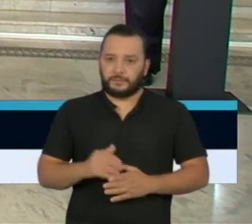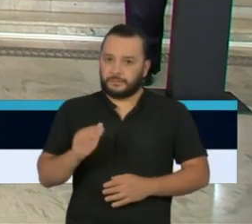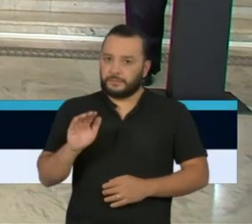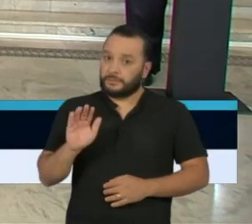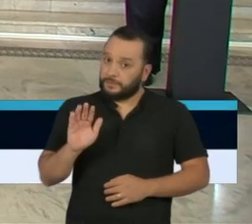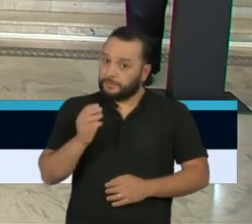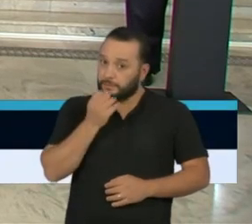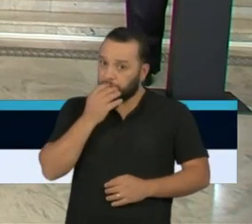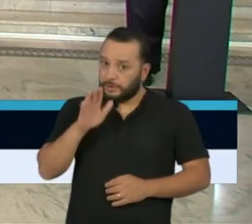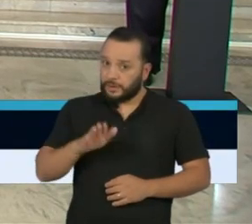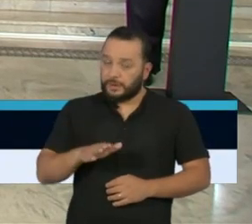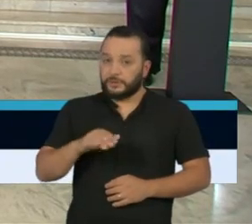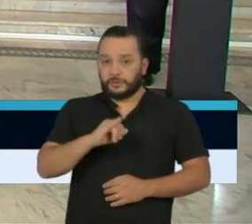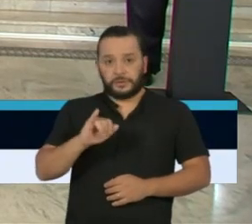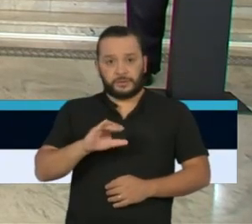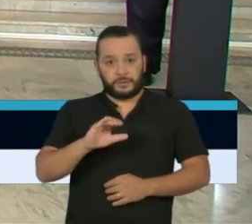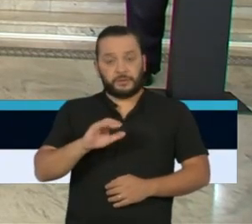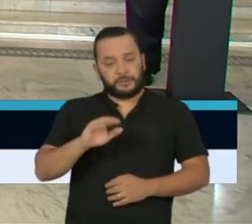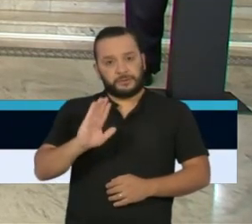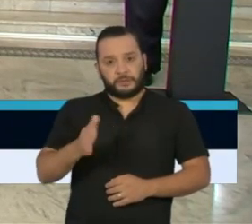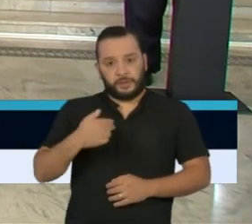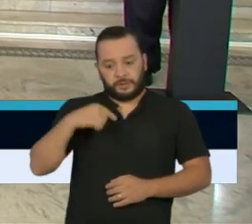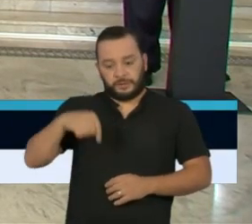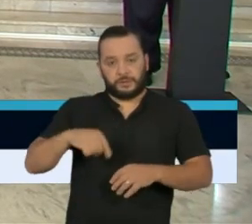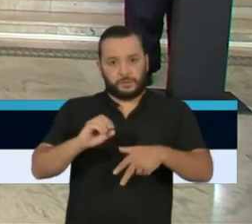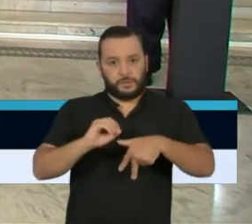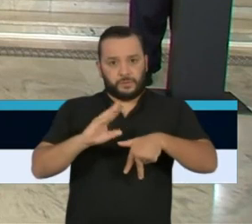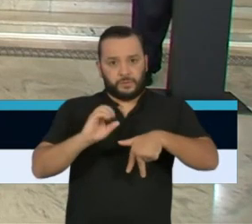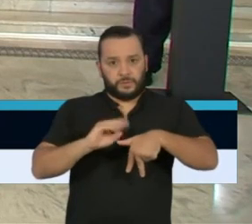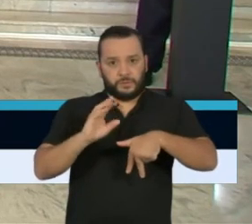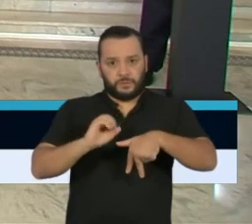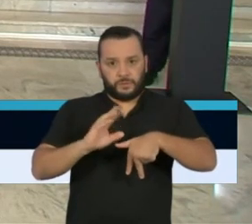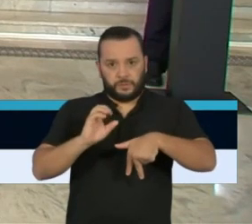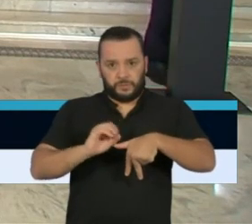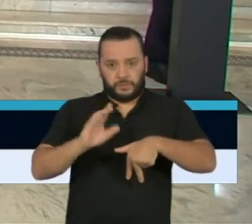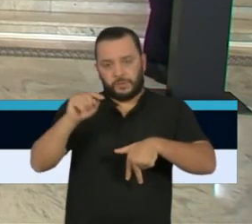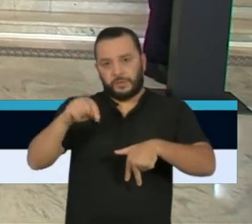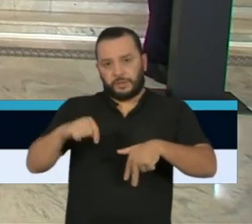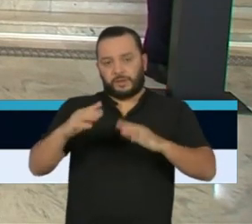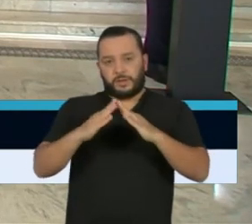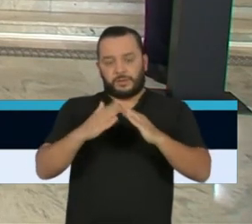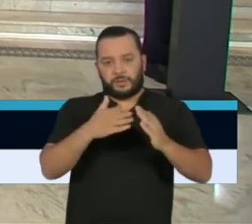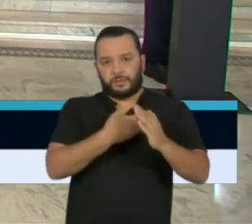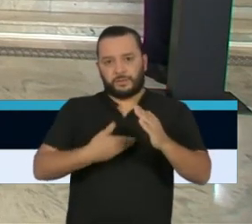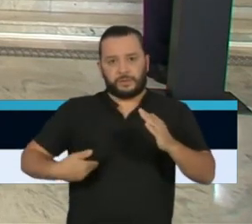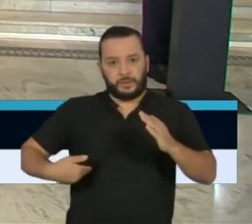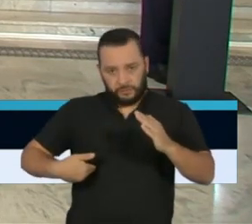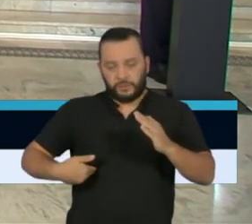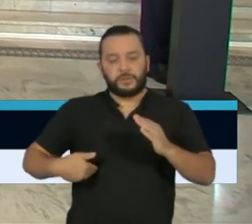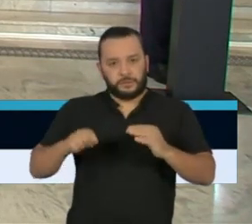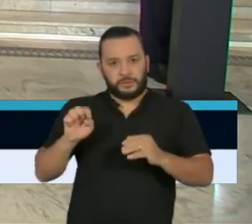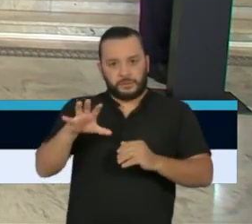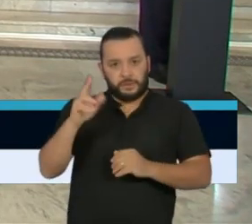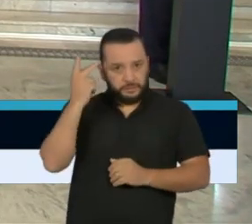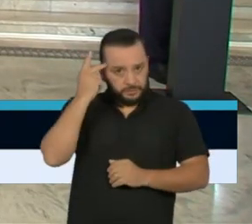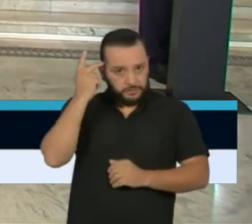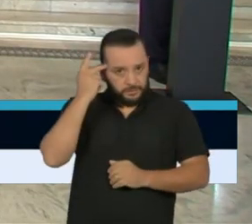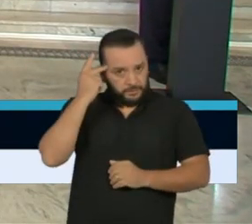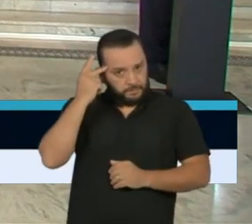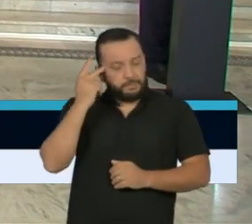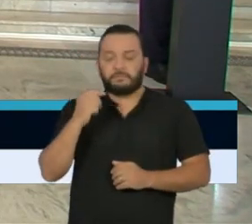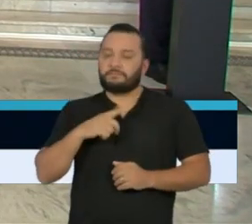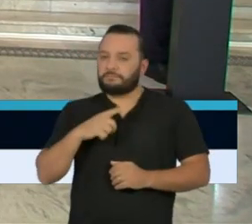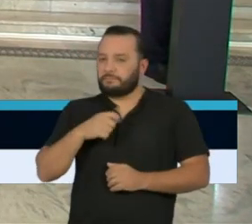Boa tarde. A TV Cultura passa a transmitir ao vivo, direto do Palácio dos Bandeirantes, sede do governo do estado de São Paulo,